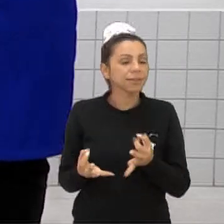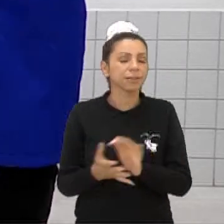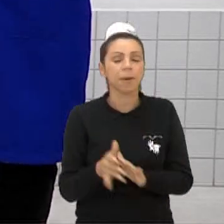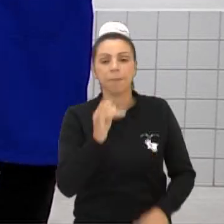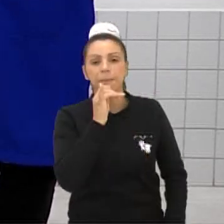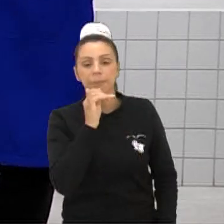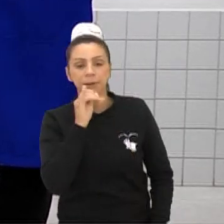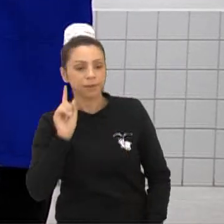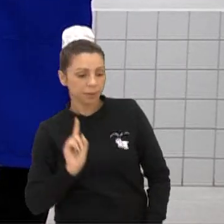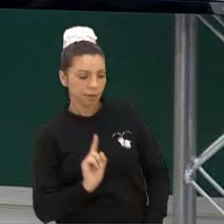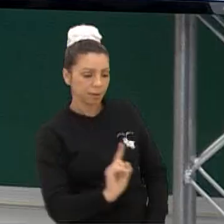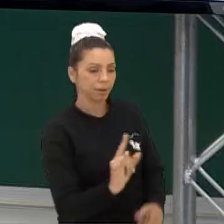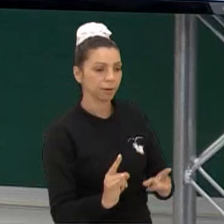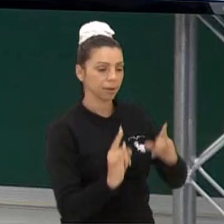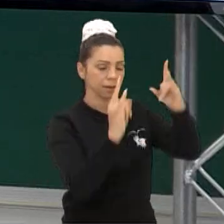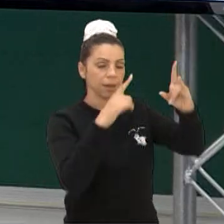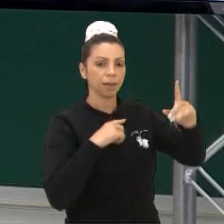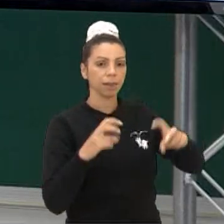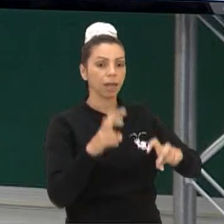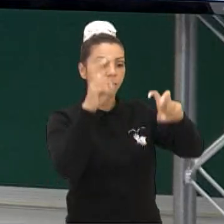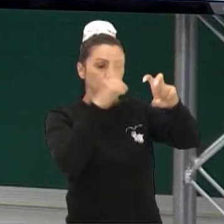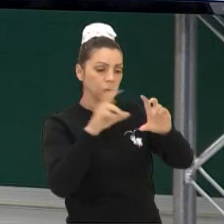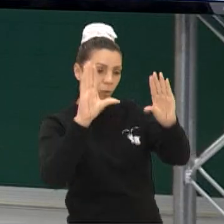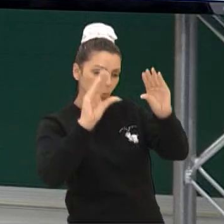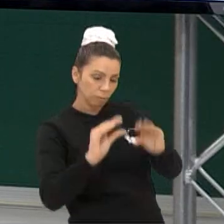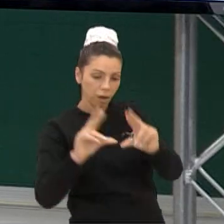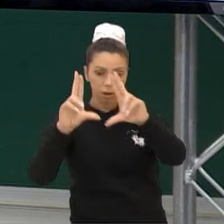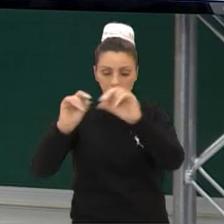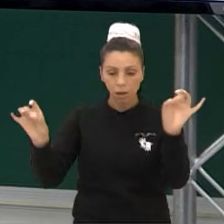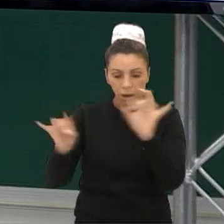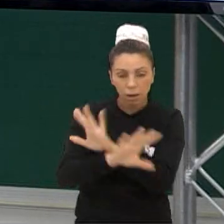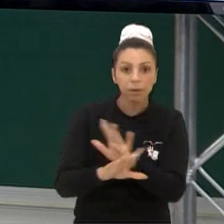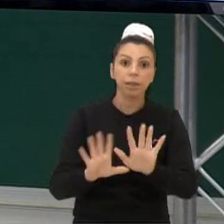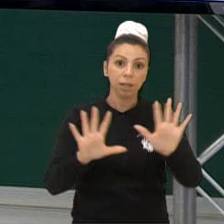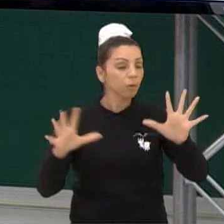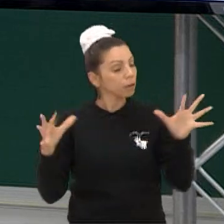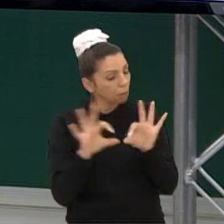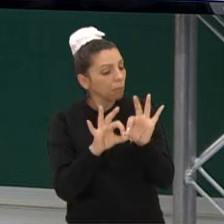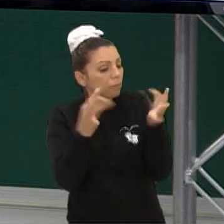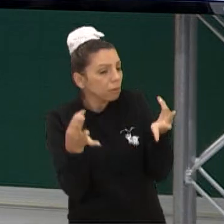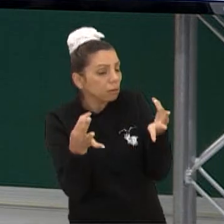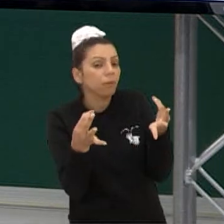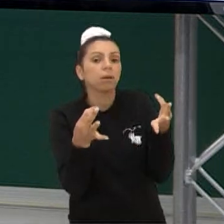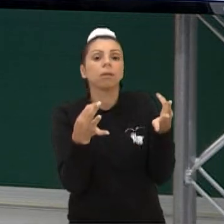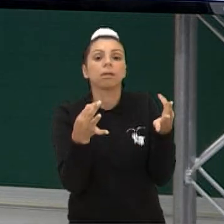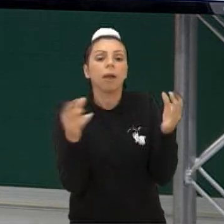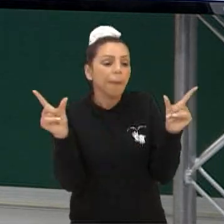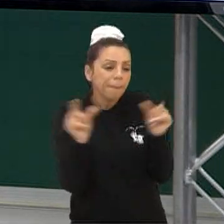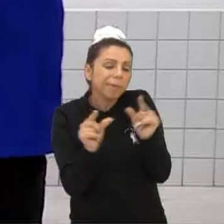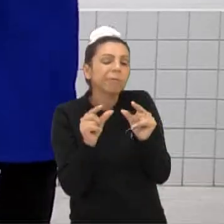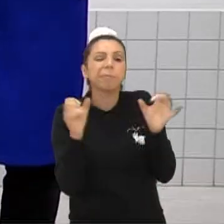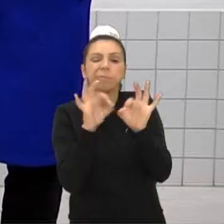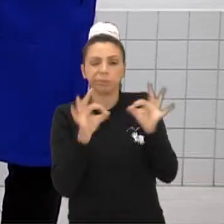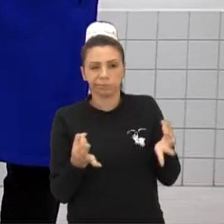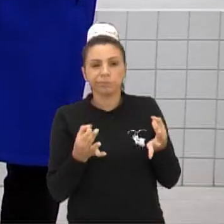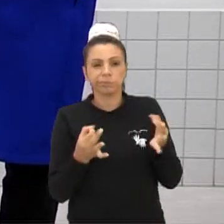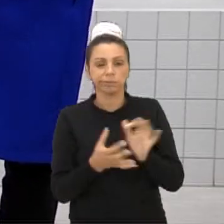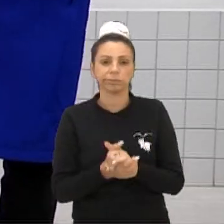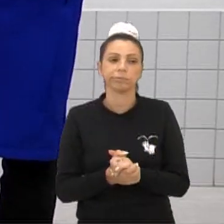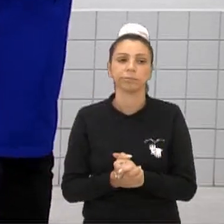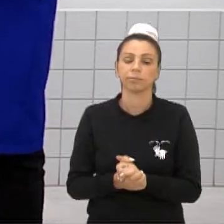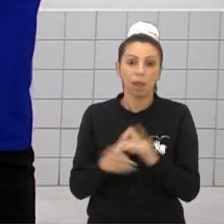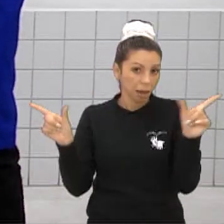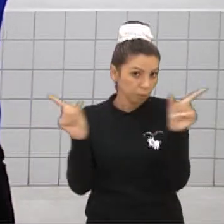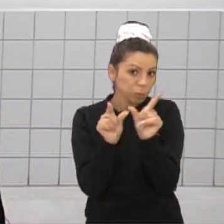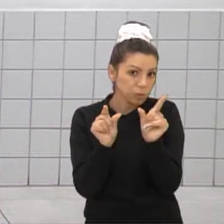num apartamento que tem somente um sofá e uma cadeira, acabou o apartamento, isso é uma obra minimalista. O mínimo possível para transmitir alguma coisa, exatamente. Reduzir.